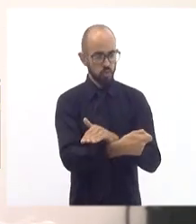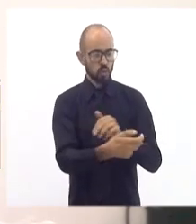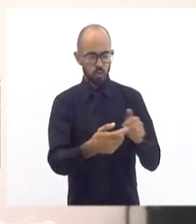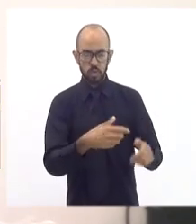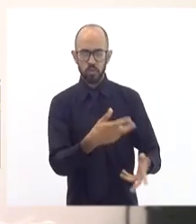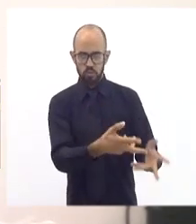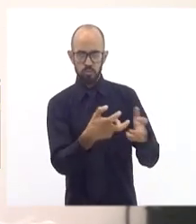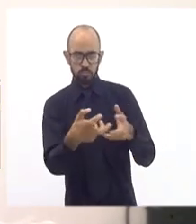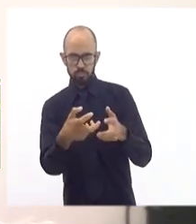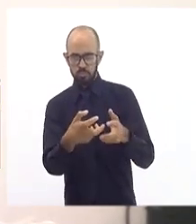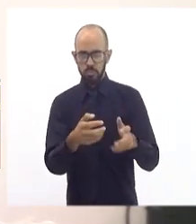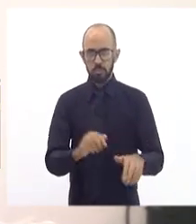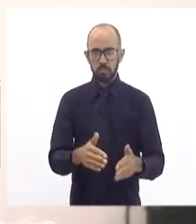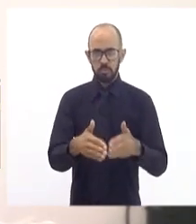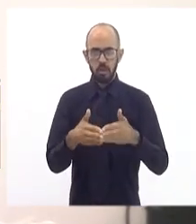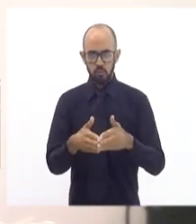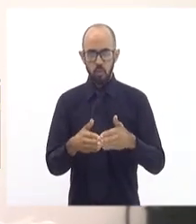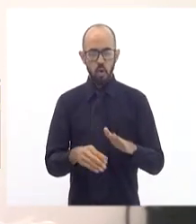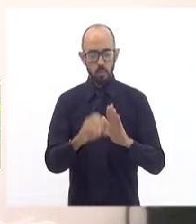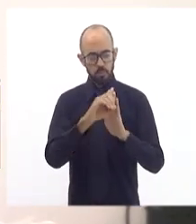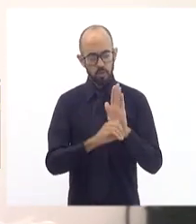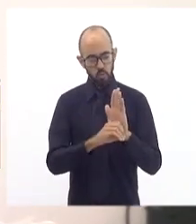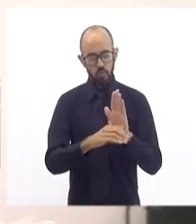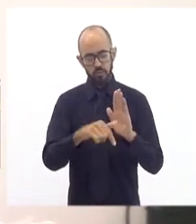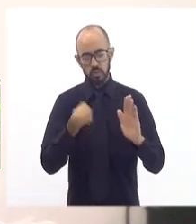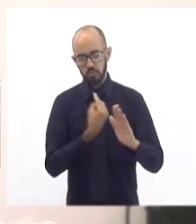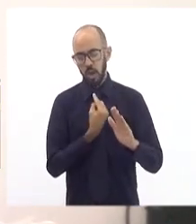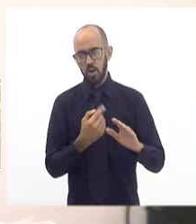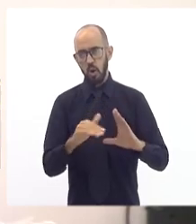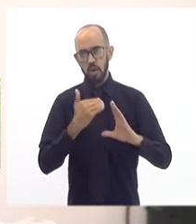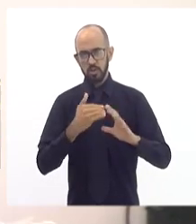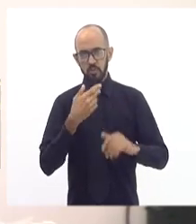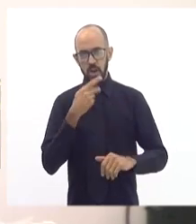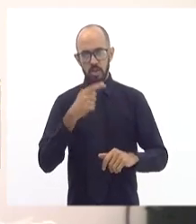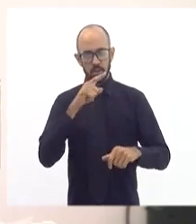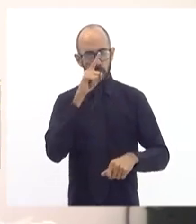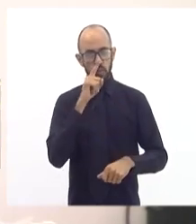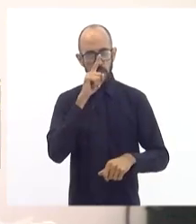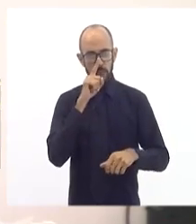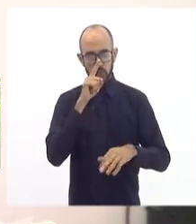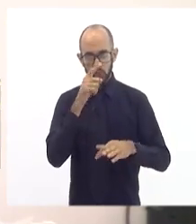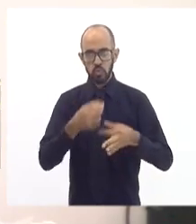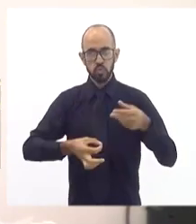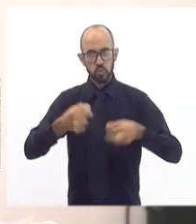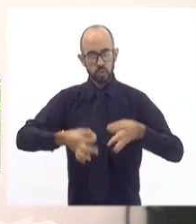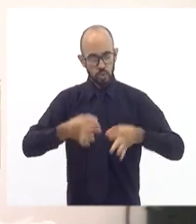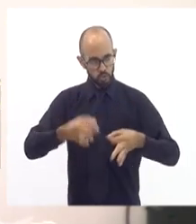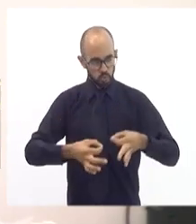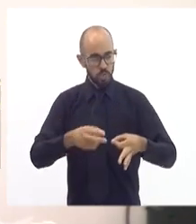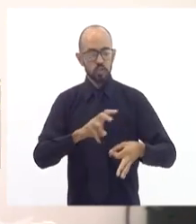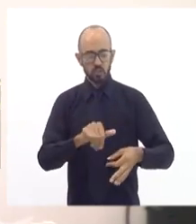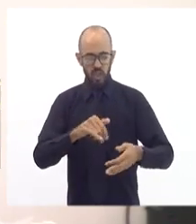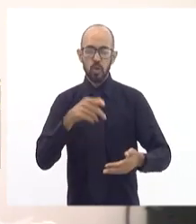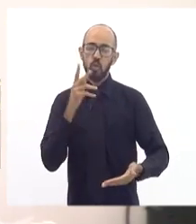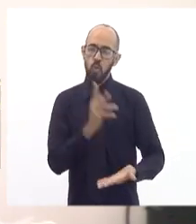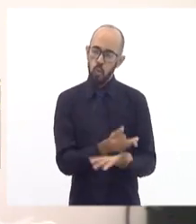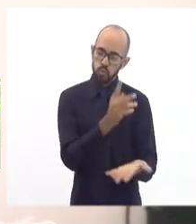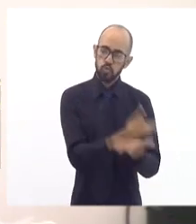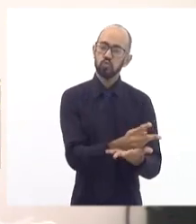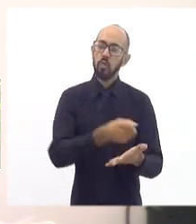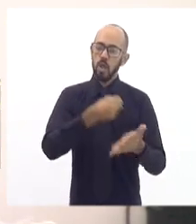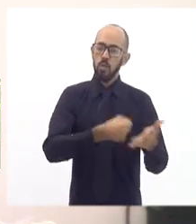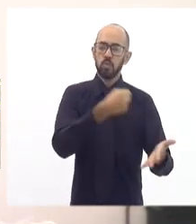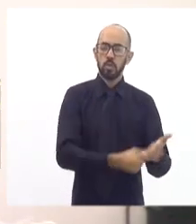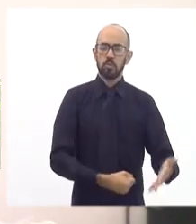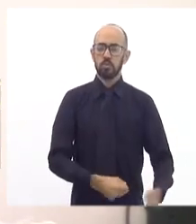favor encaminhar um ofício informando que é um risco jurídico imenso que nós vamos continuar litigando burra